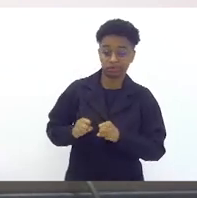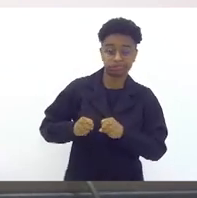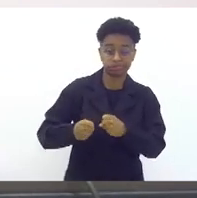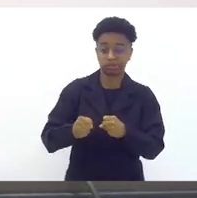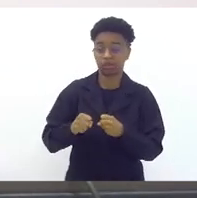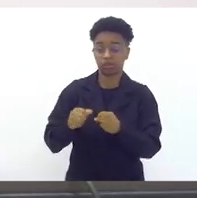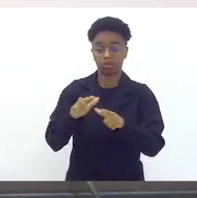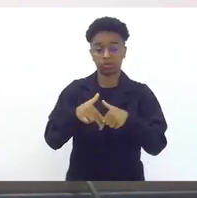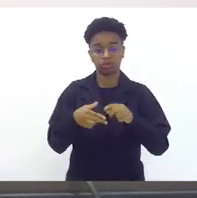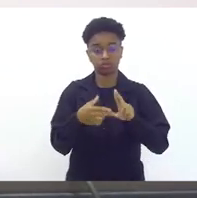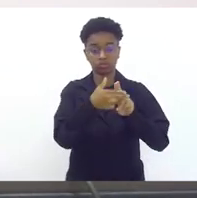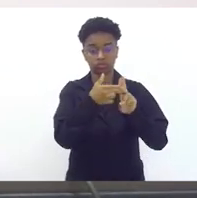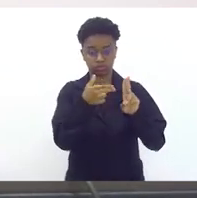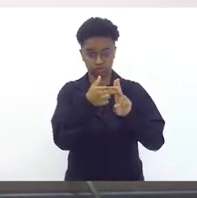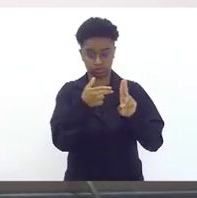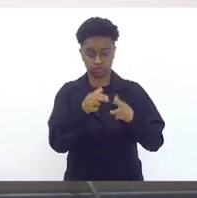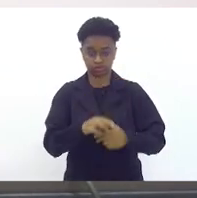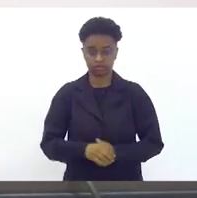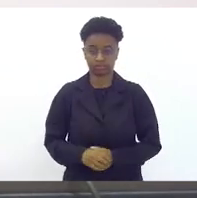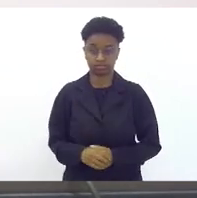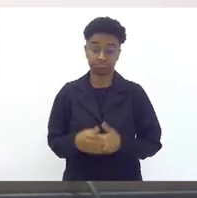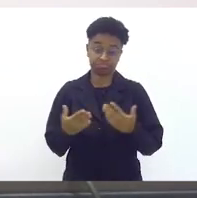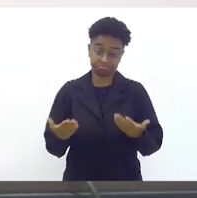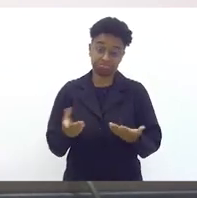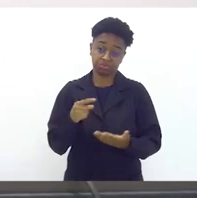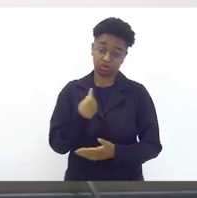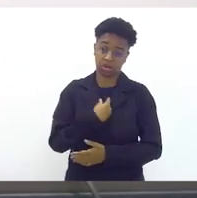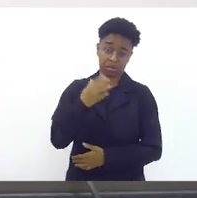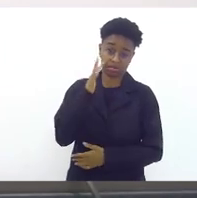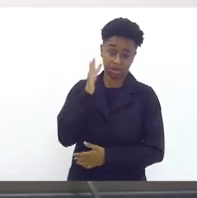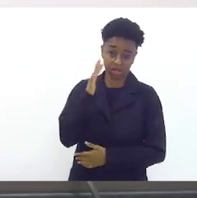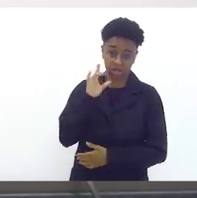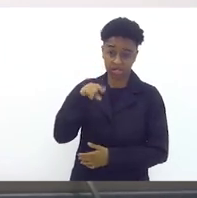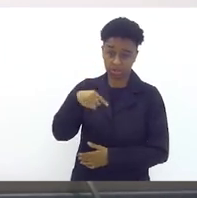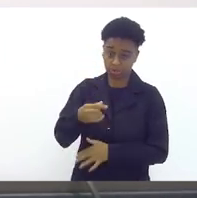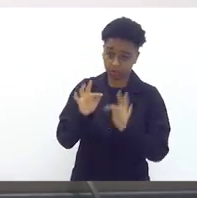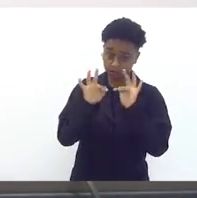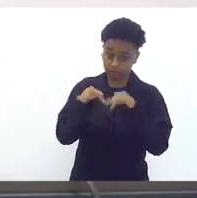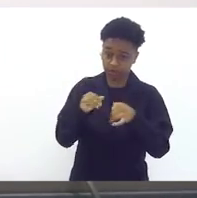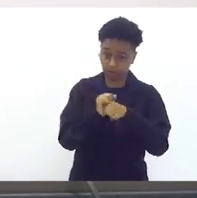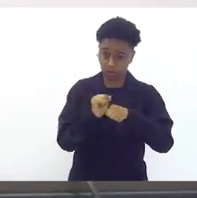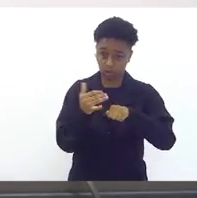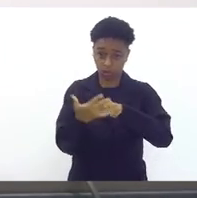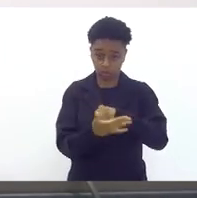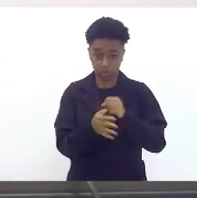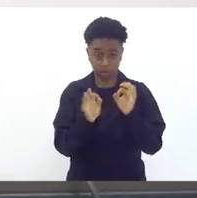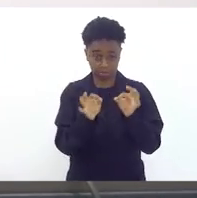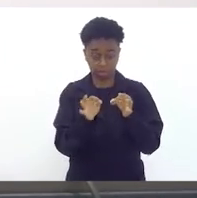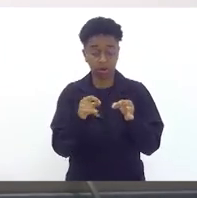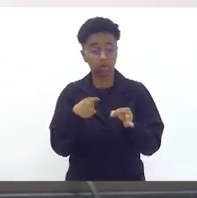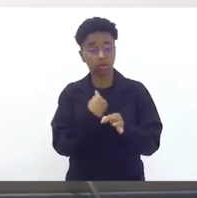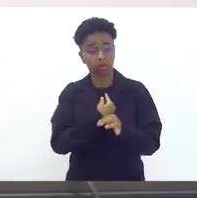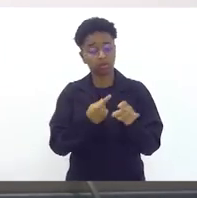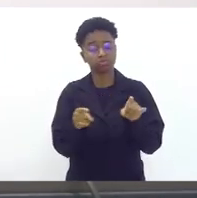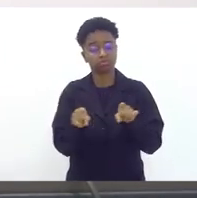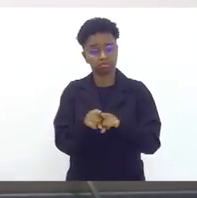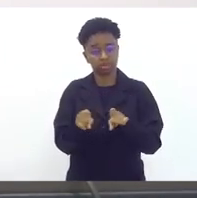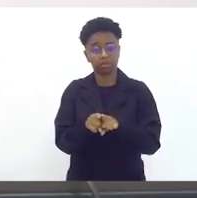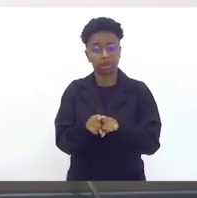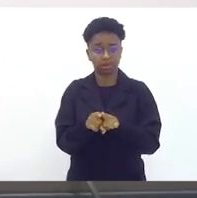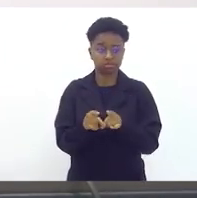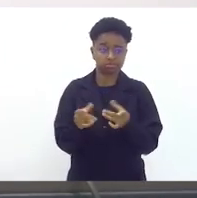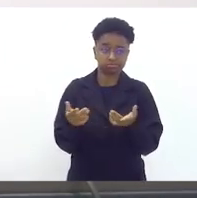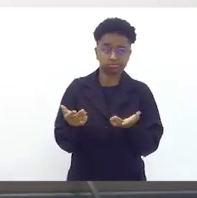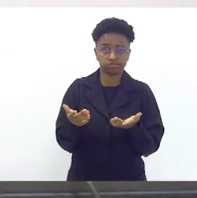SUS. Aí imaginávamos que, com o término da Covid, também tudo